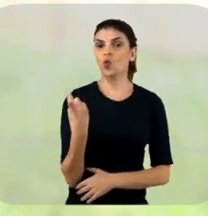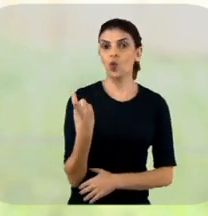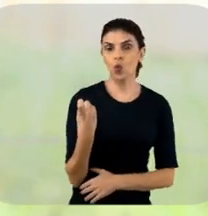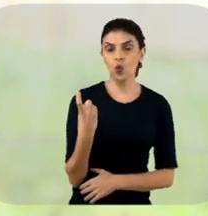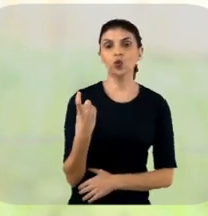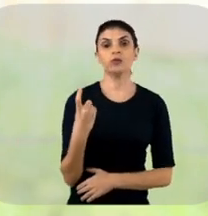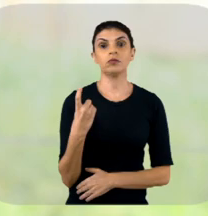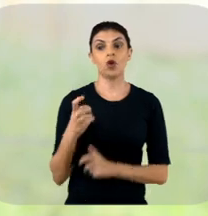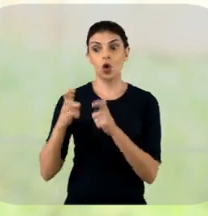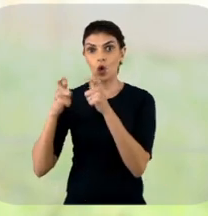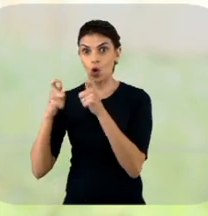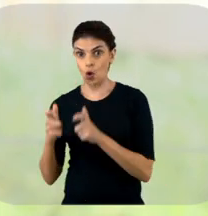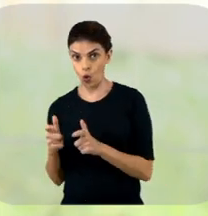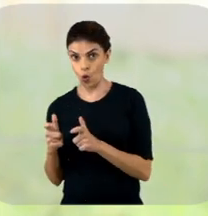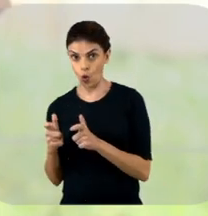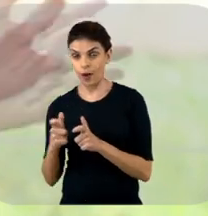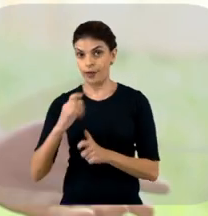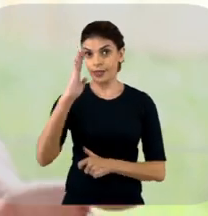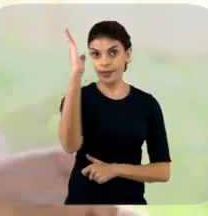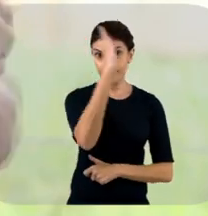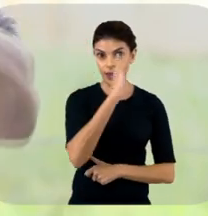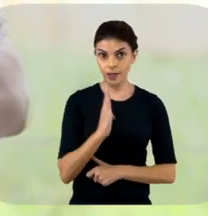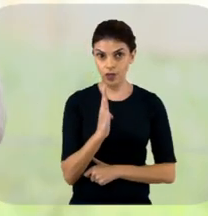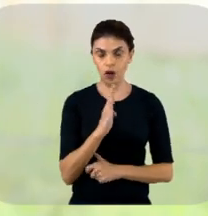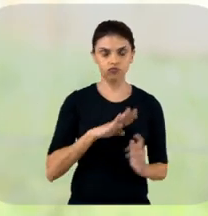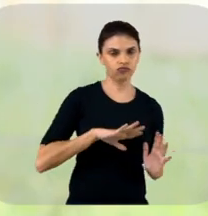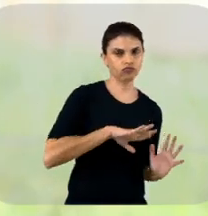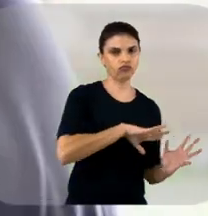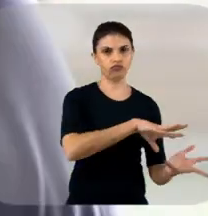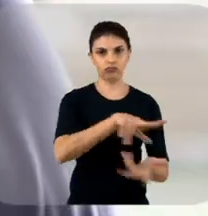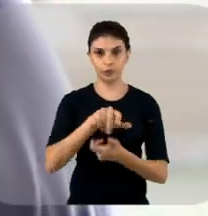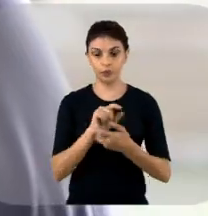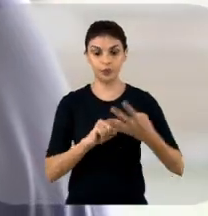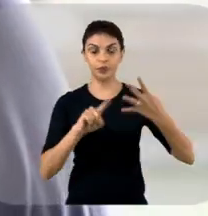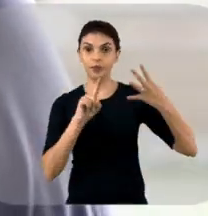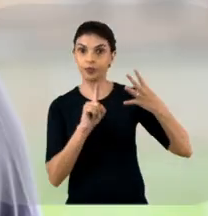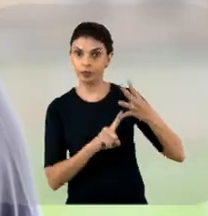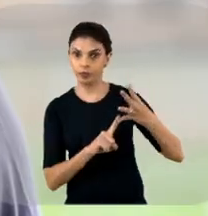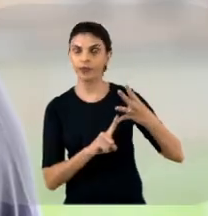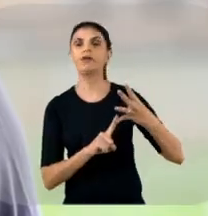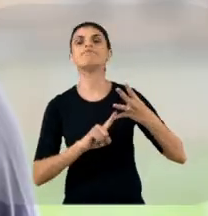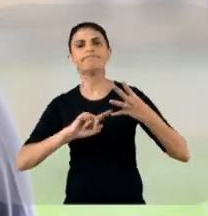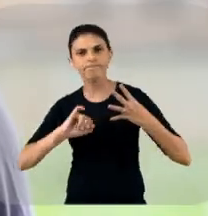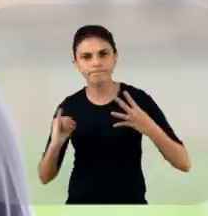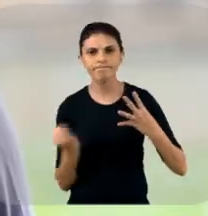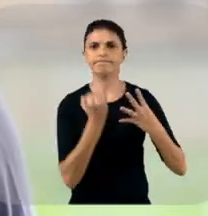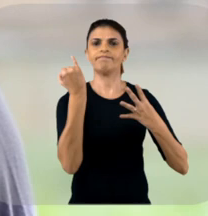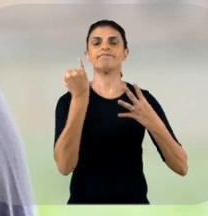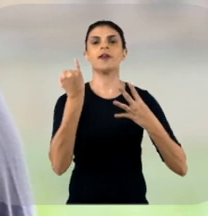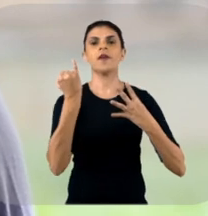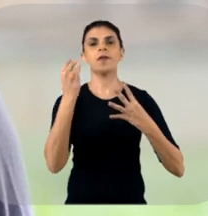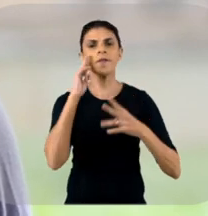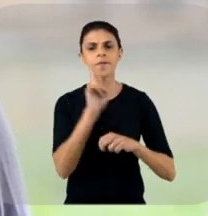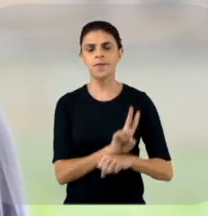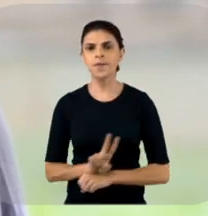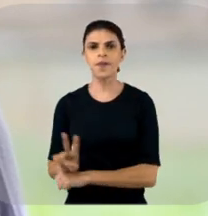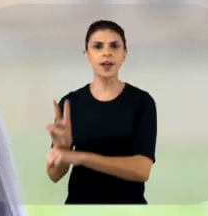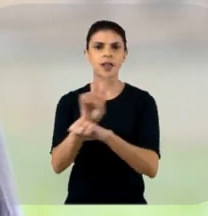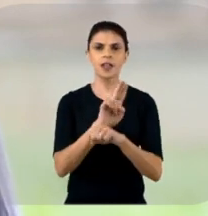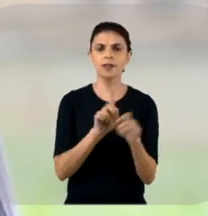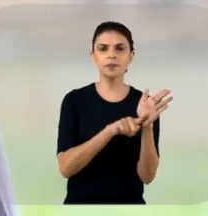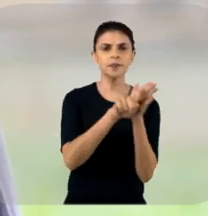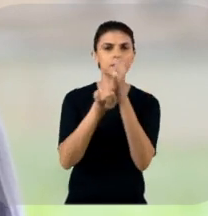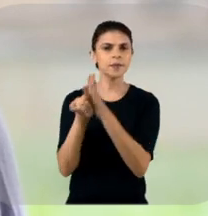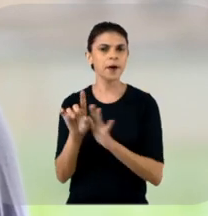única a nível local, nacional e global. 4. Reforçar a importância da vigilância para